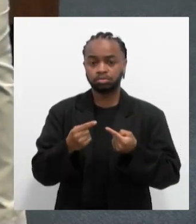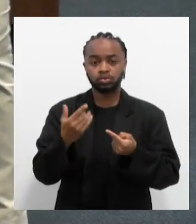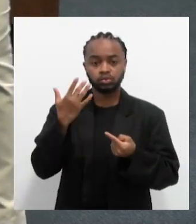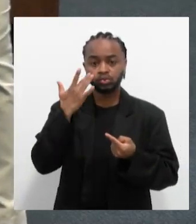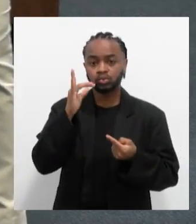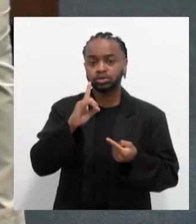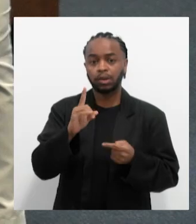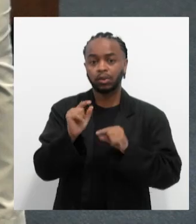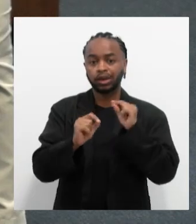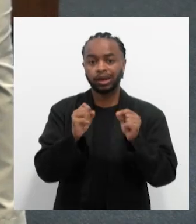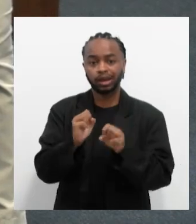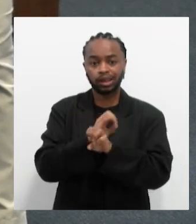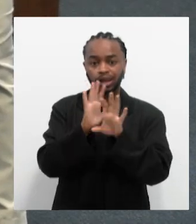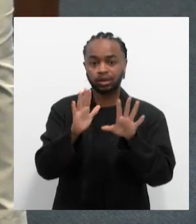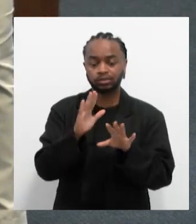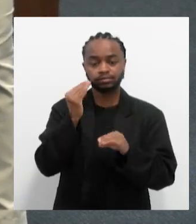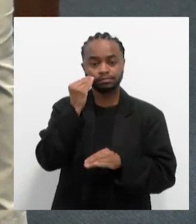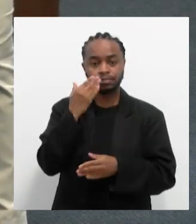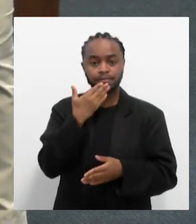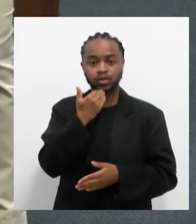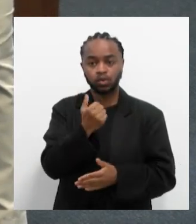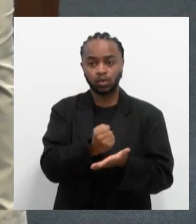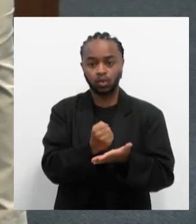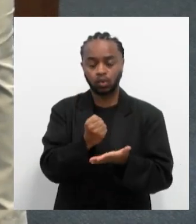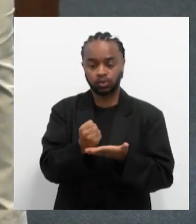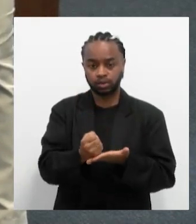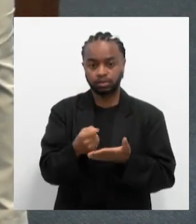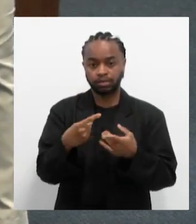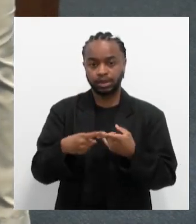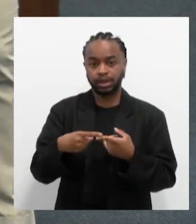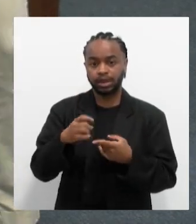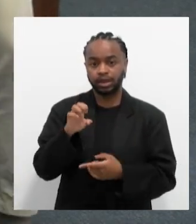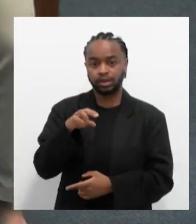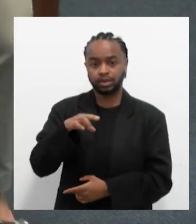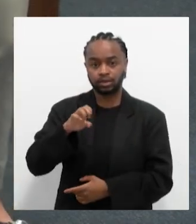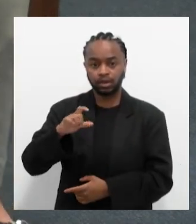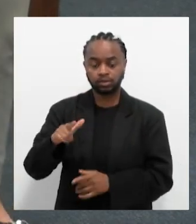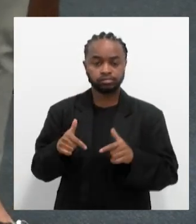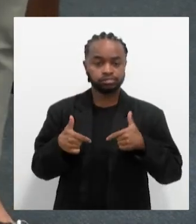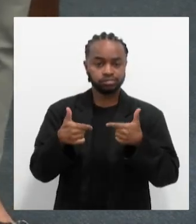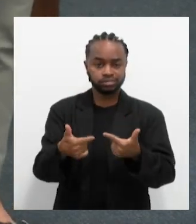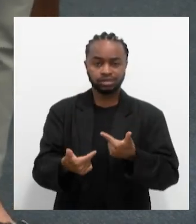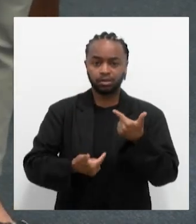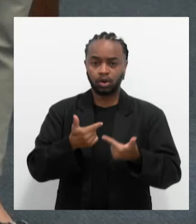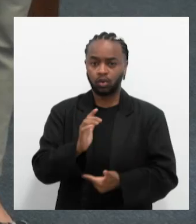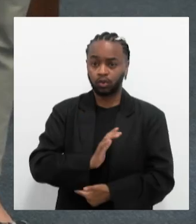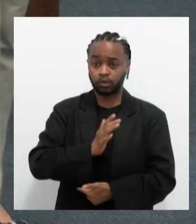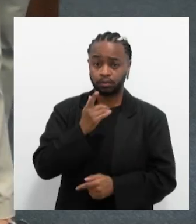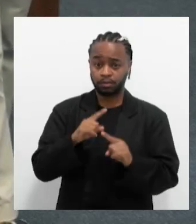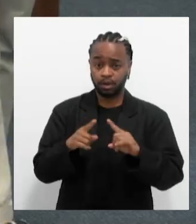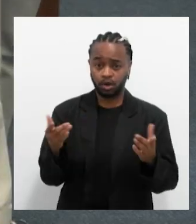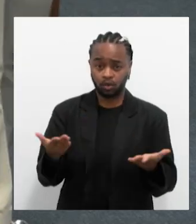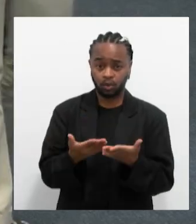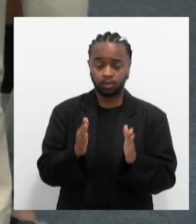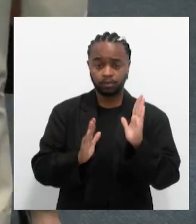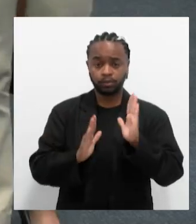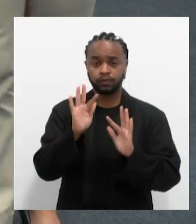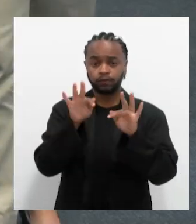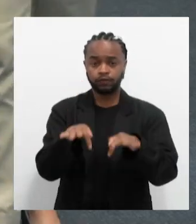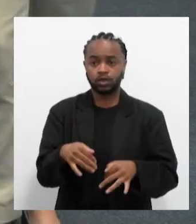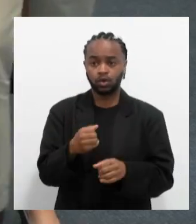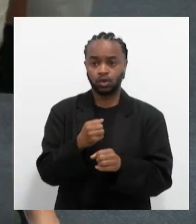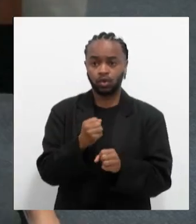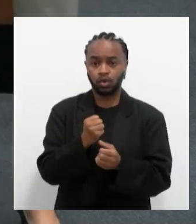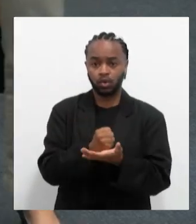sobre melhorias nos contratos. A Enel está há décadas prestando péssimos serviços e agora chega na reta final do contrato,